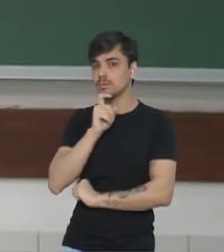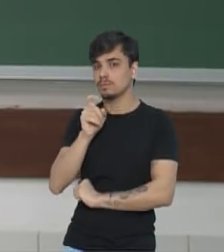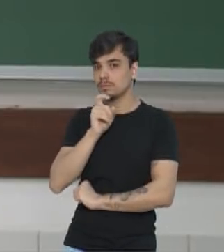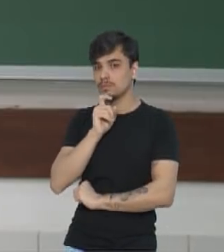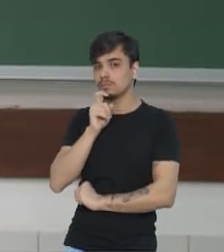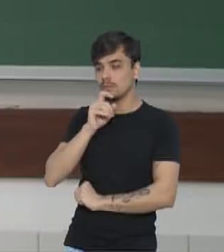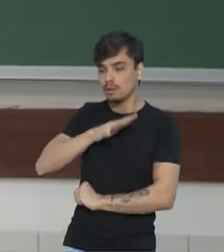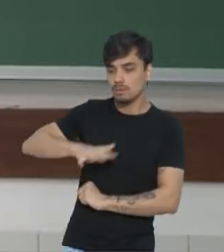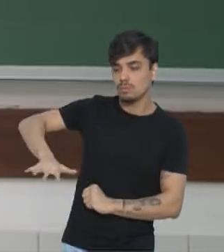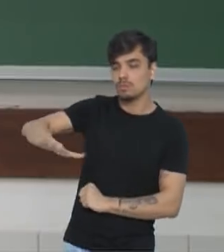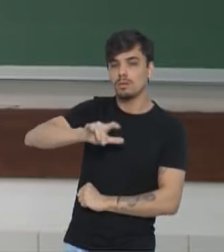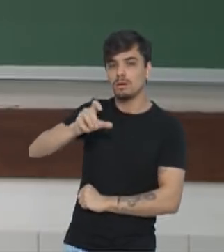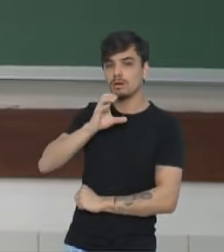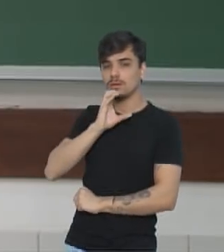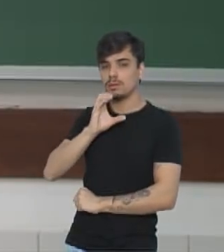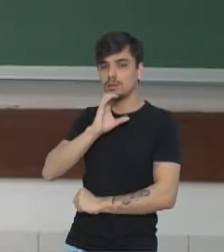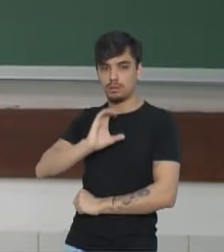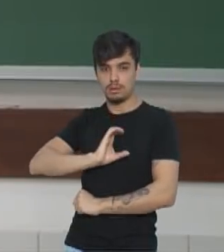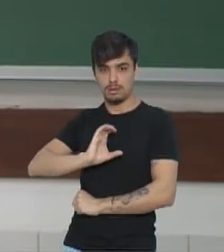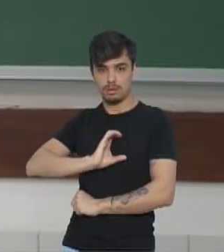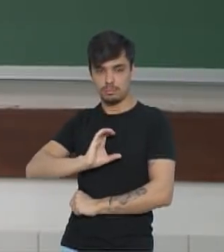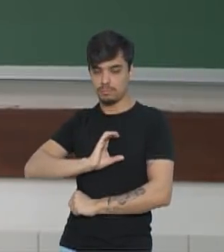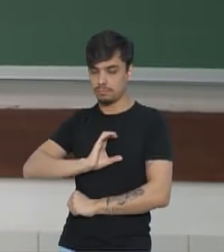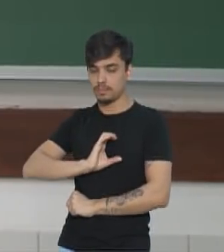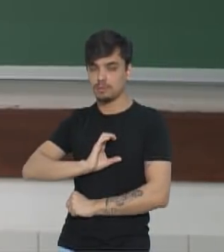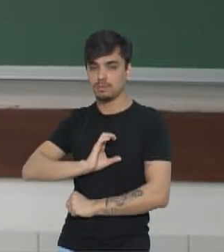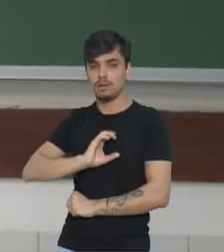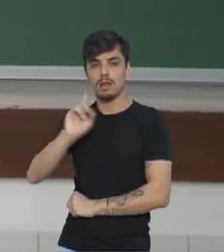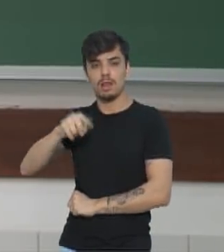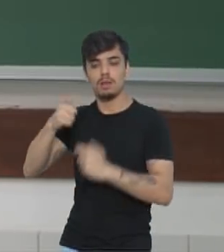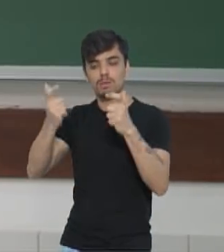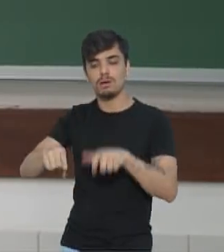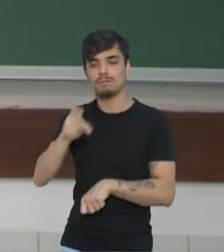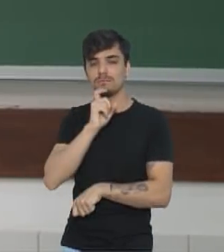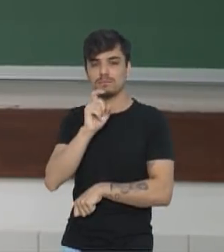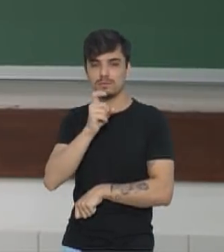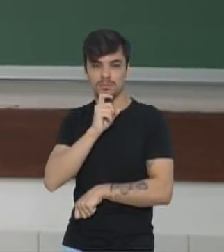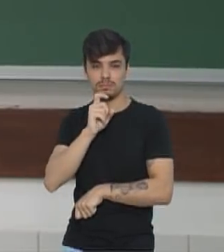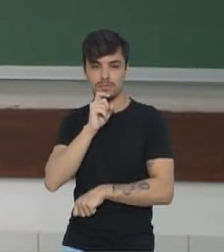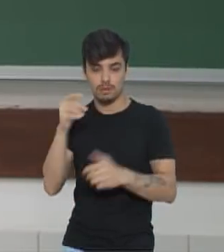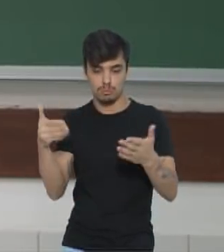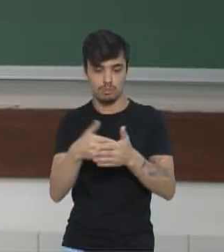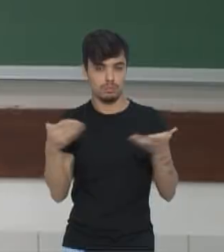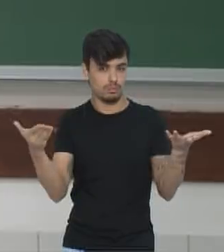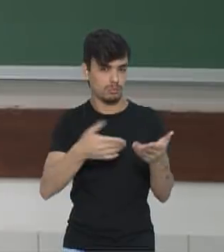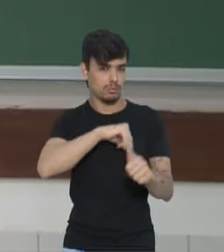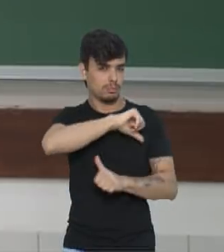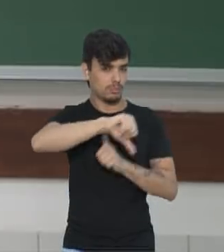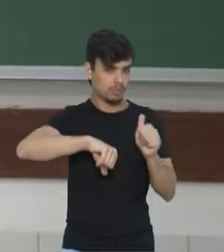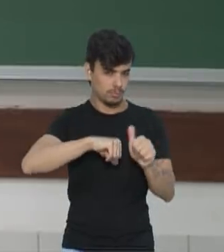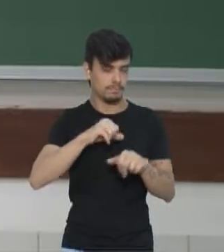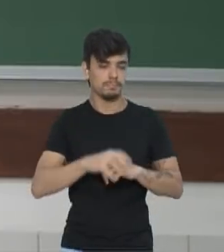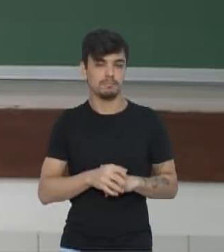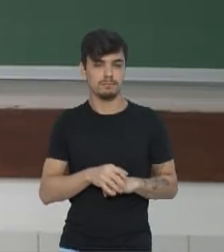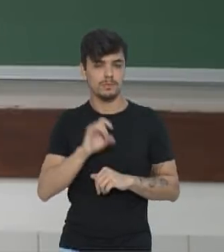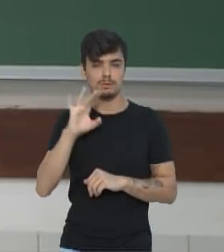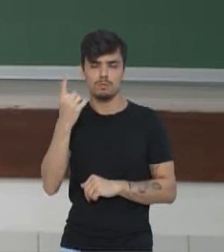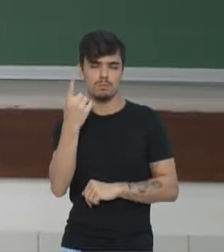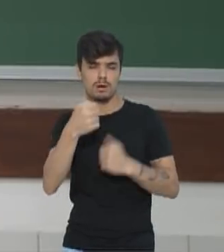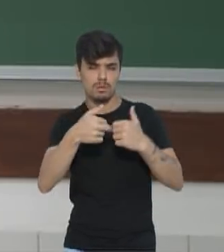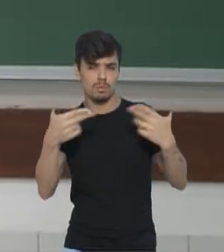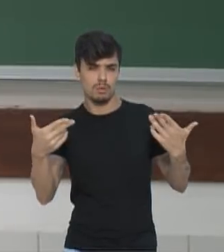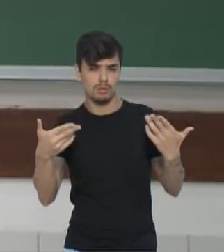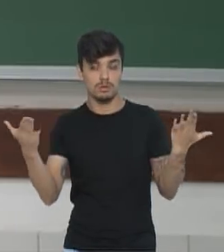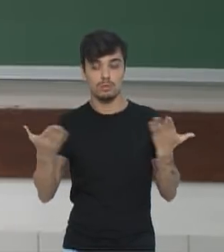Canadá inteiro é um país bastante frio, e até hoje eles mudaram isso. Só mudou uma coisa no modo de vida deles. Hoje eles